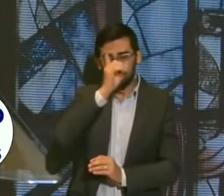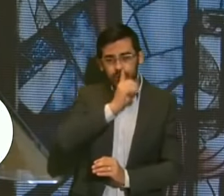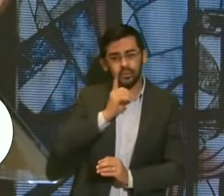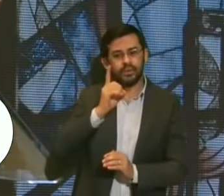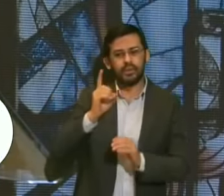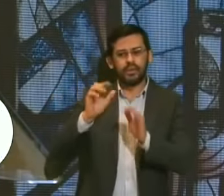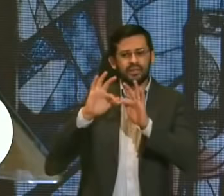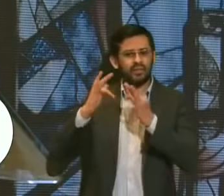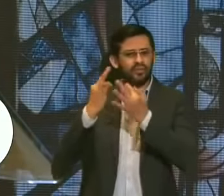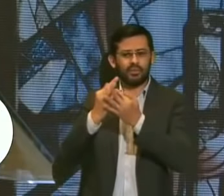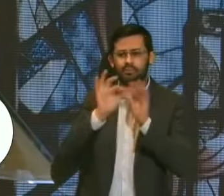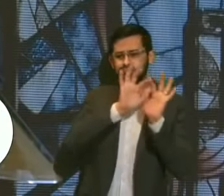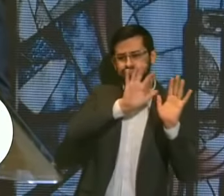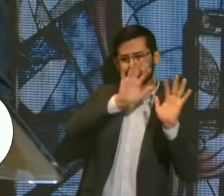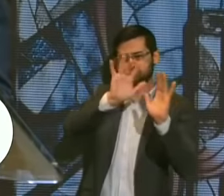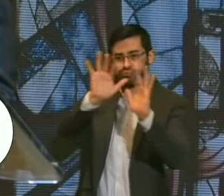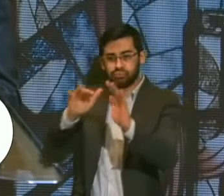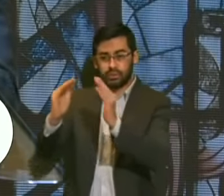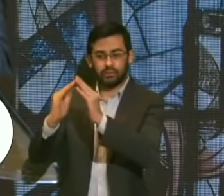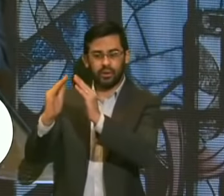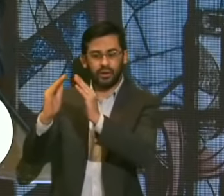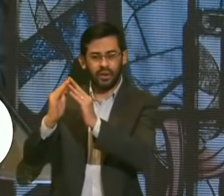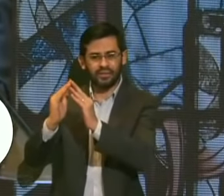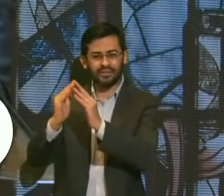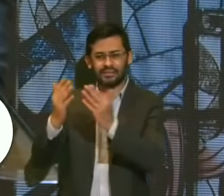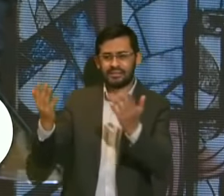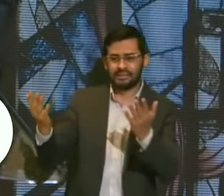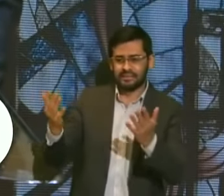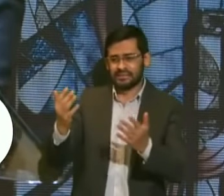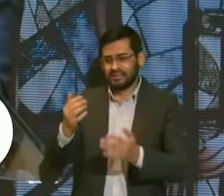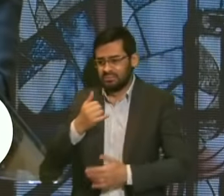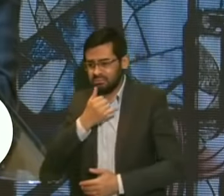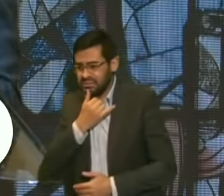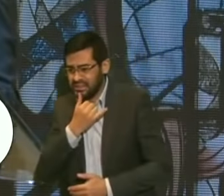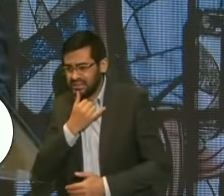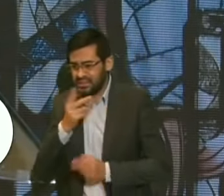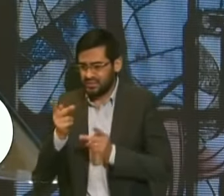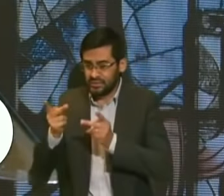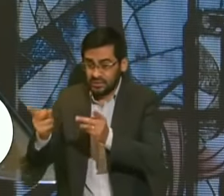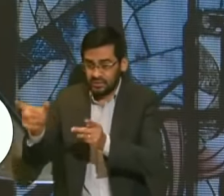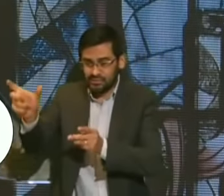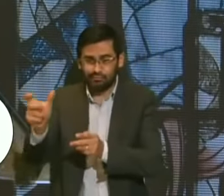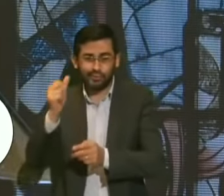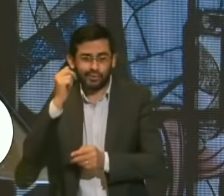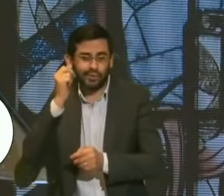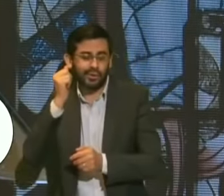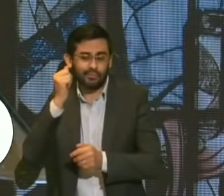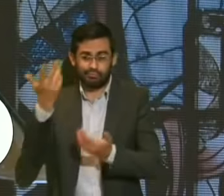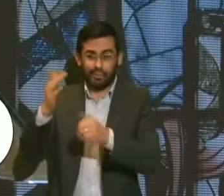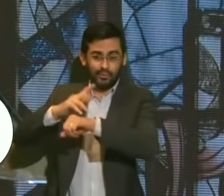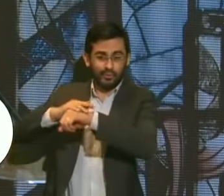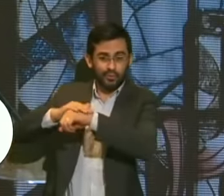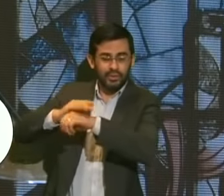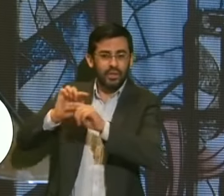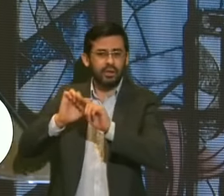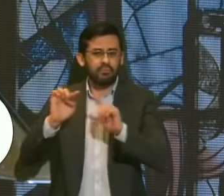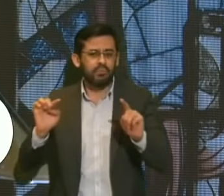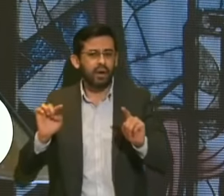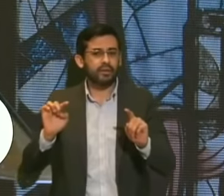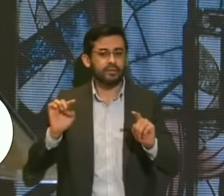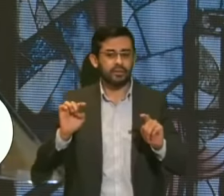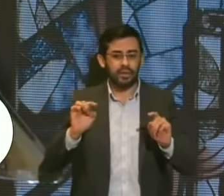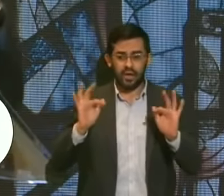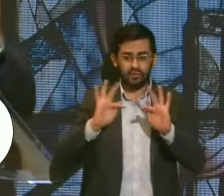a família toda estava lá na casa, se despedindo, visitando e assim por diante. Mas aquela família tinha